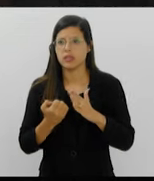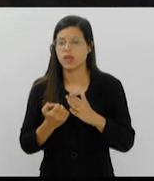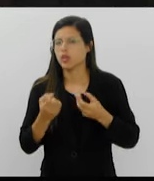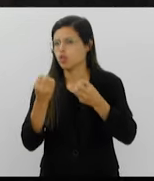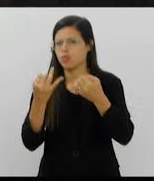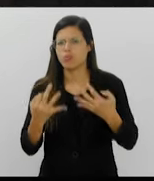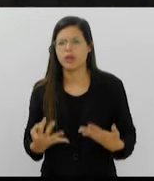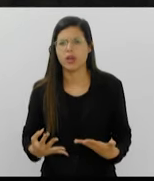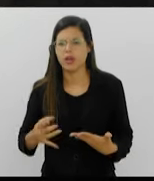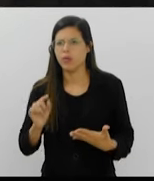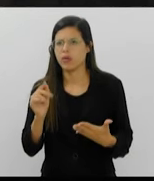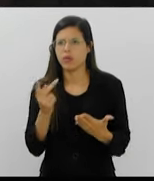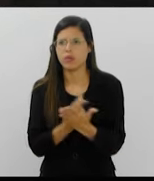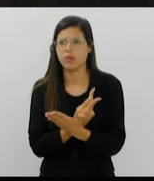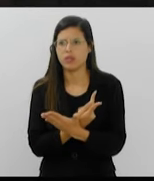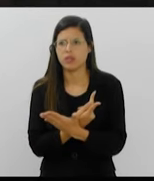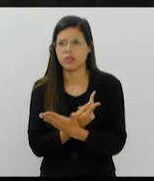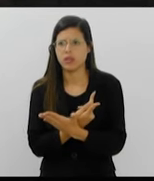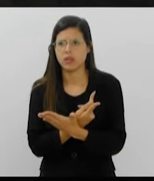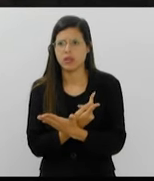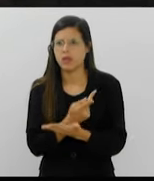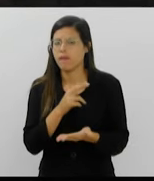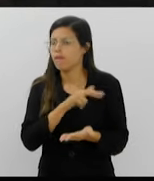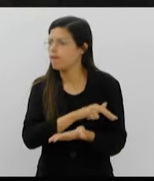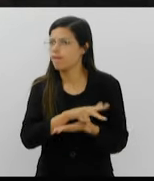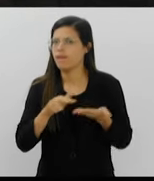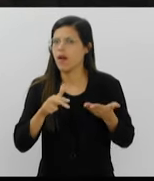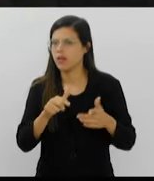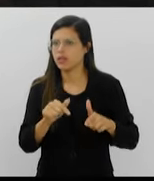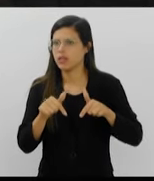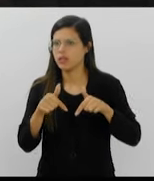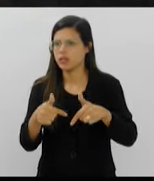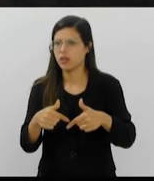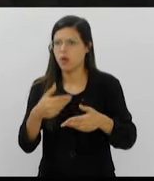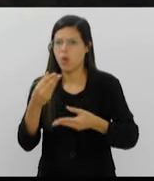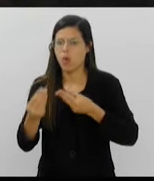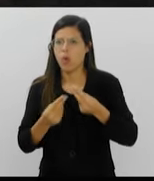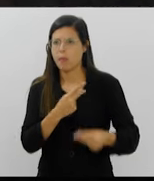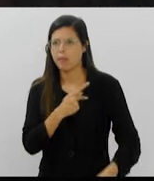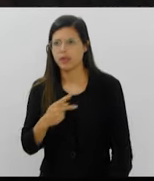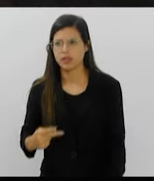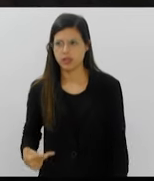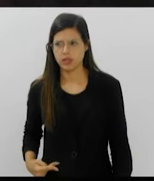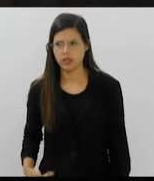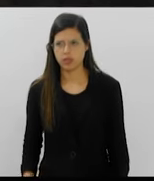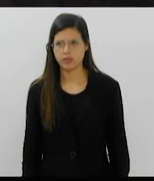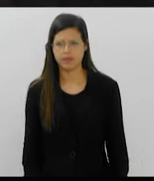fatos. Não fatos, são vários fatos. Como, presidente,